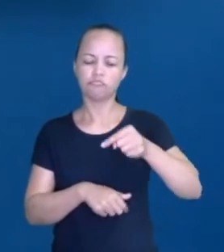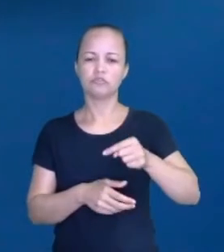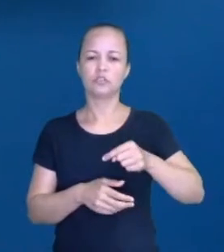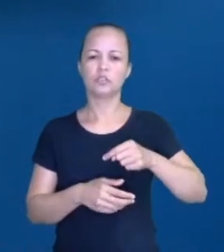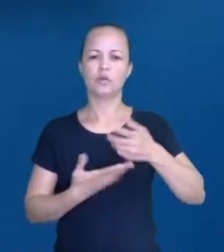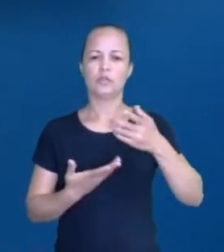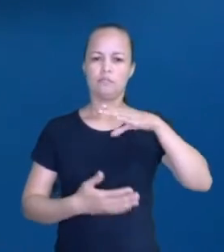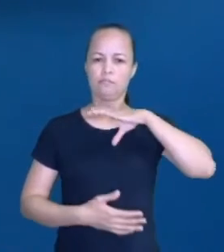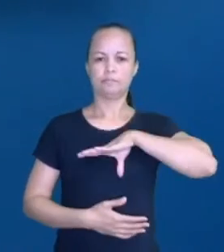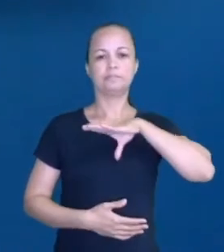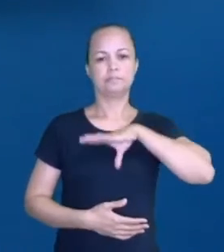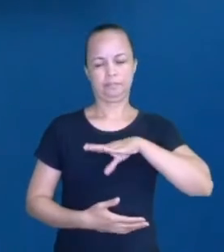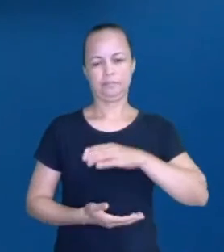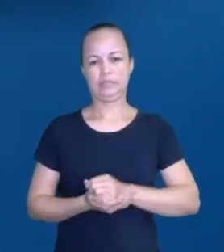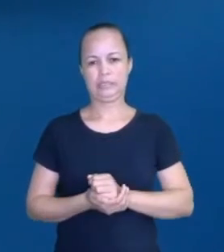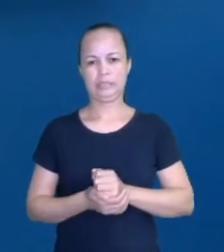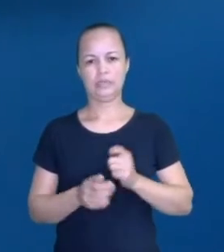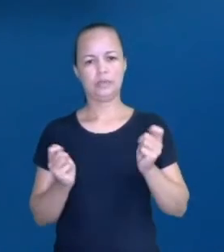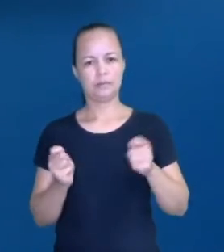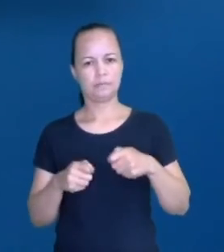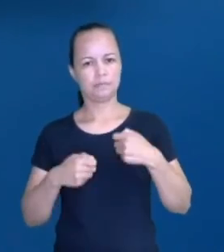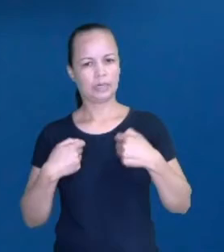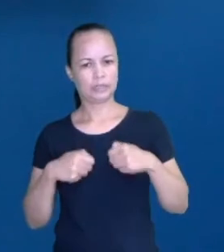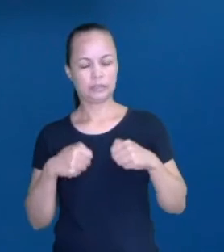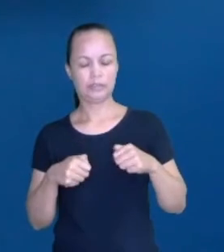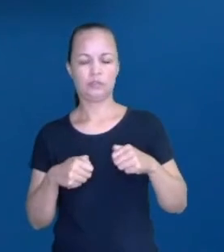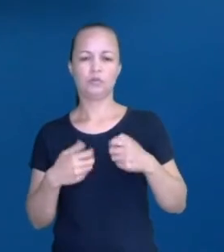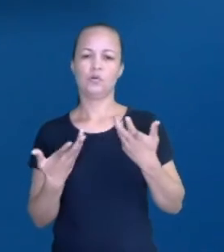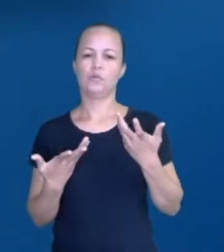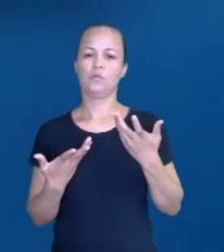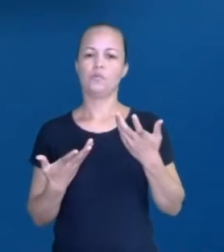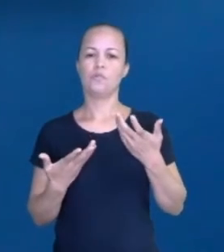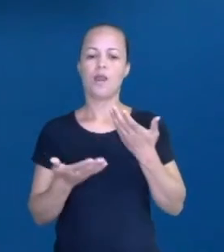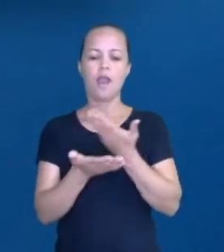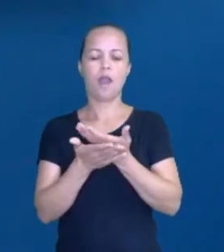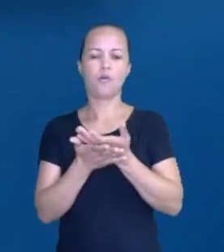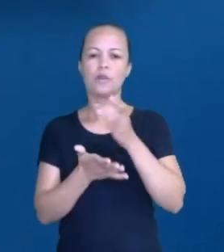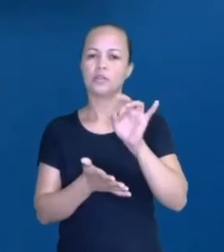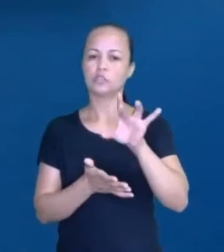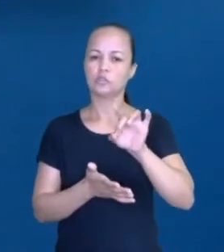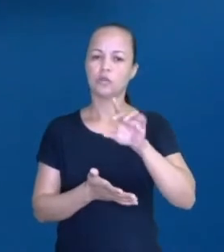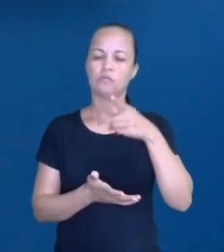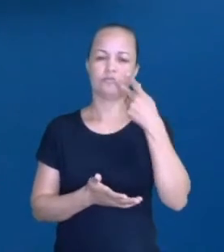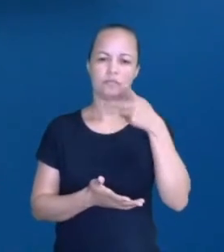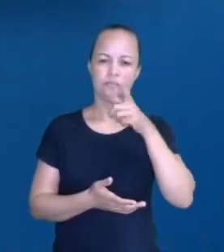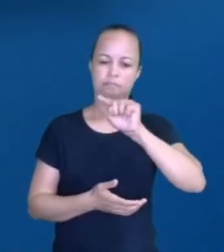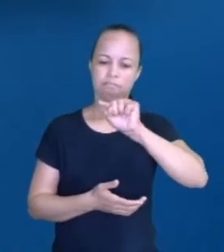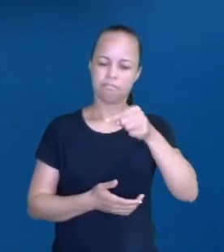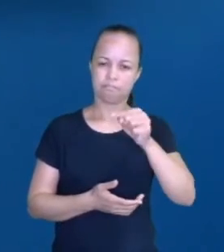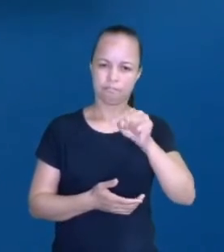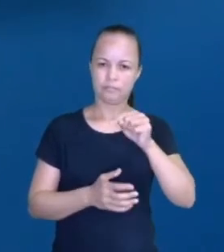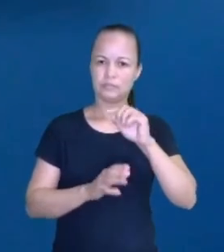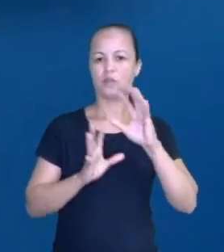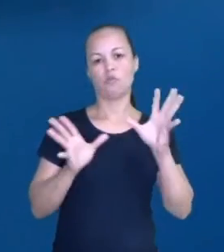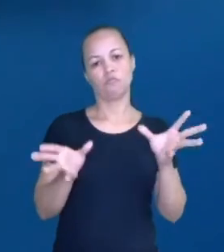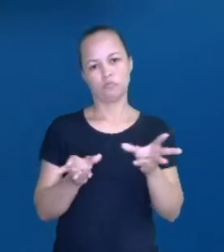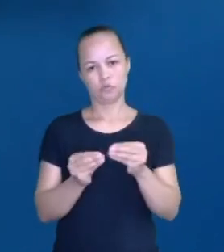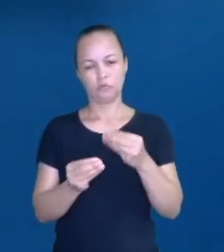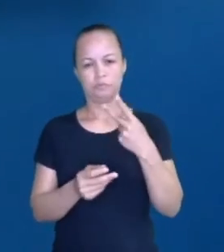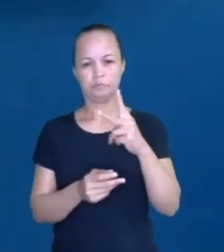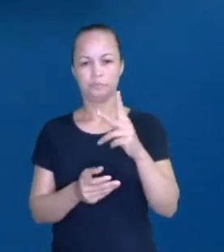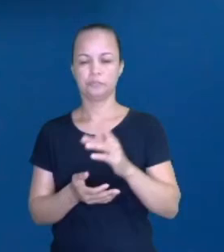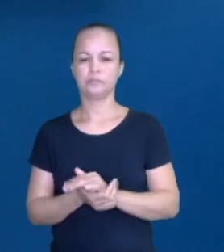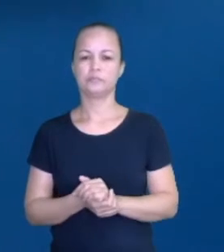funções na língua portuguesa. Seria necessário até uma aula só para falar de vírgula, mas aqui eu vou resumir para vocês. É utilizada